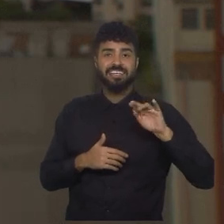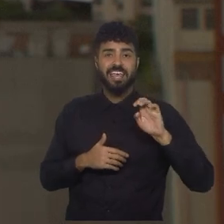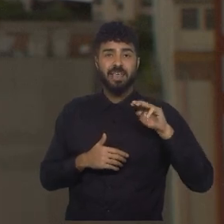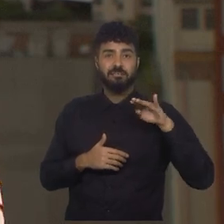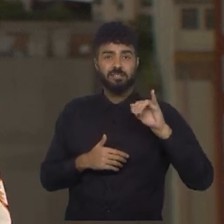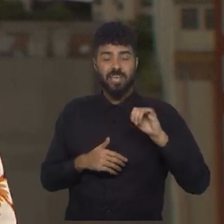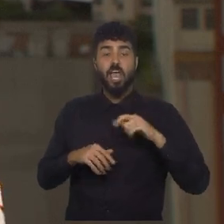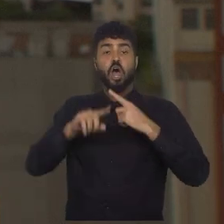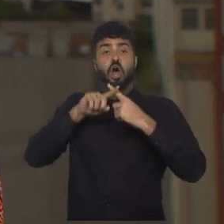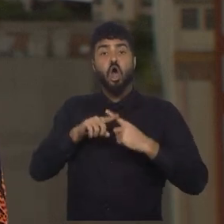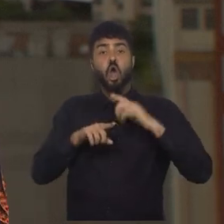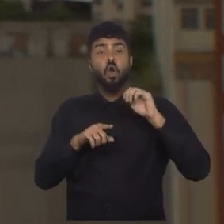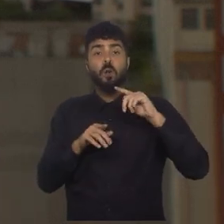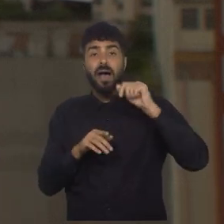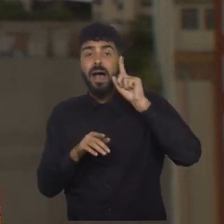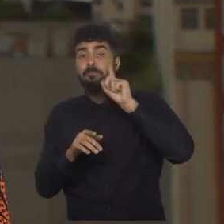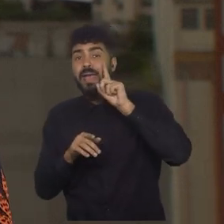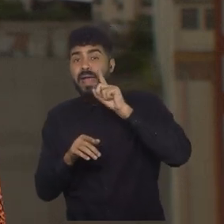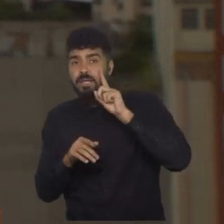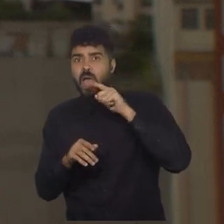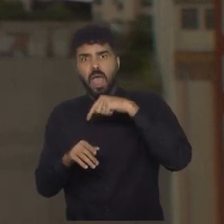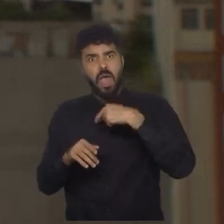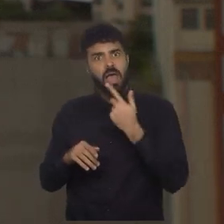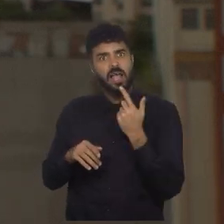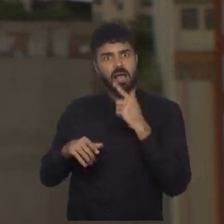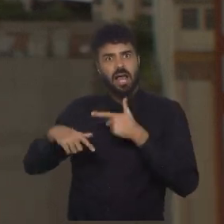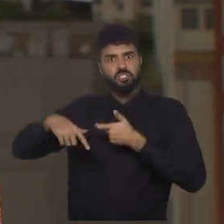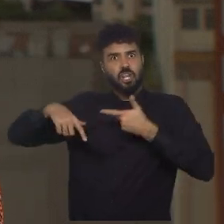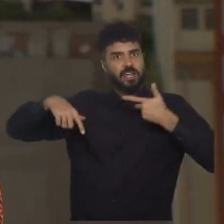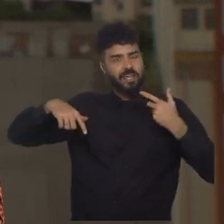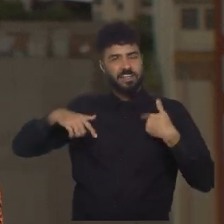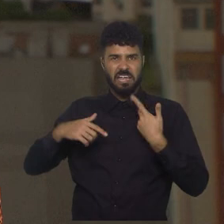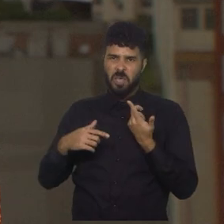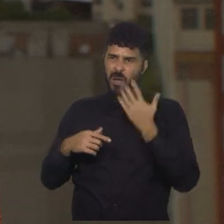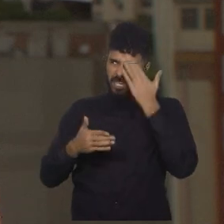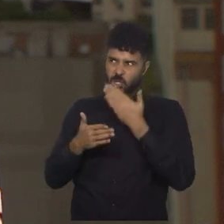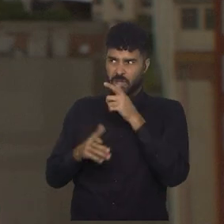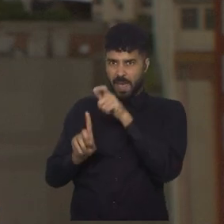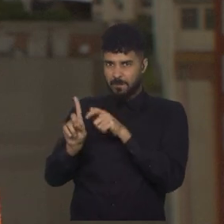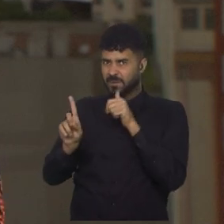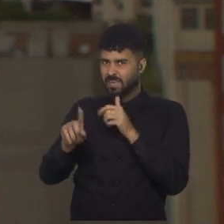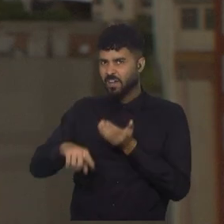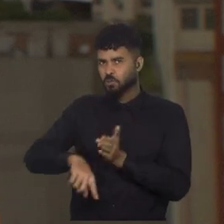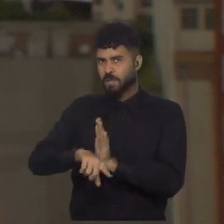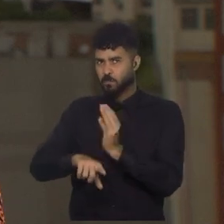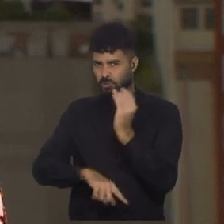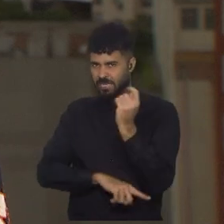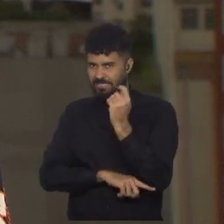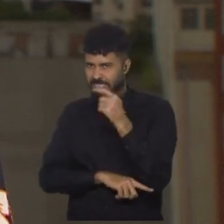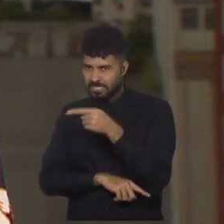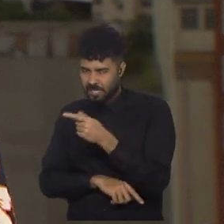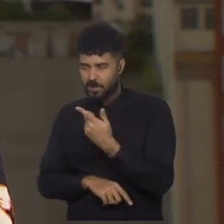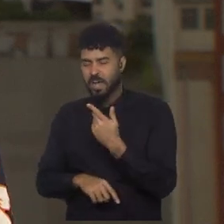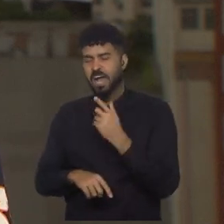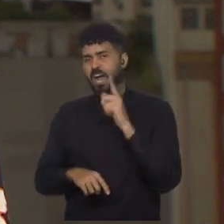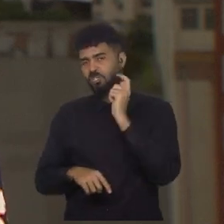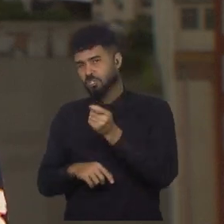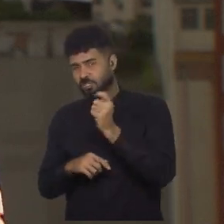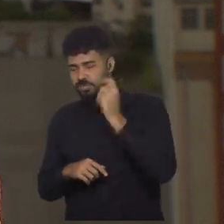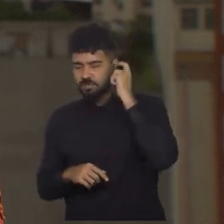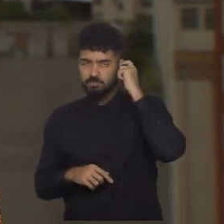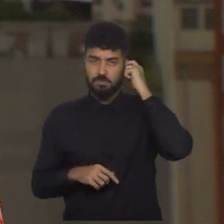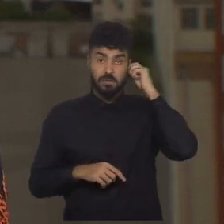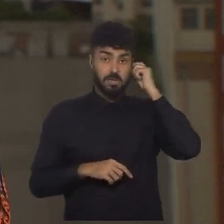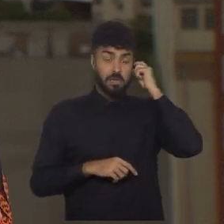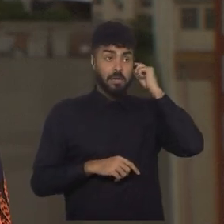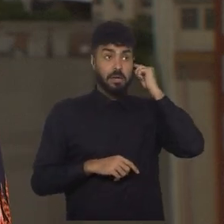assim, eu acho que ela contribui muito para o poder ofensivo da Argentina. Mas o que eu tinha destacado da seleção argentina, que eu acredito que ela é uma seleção